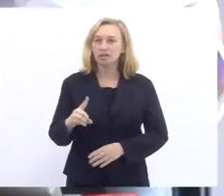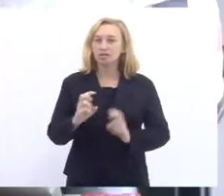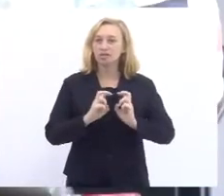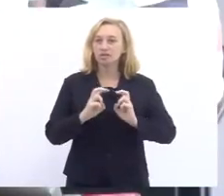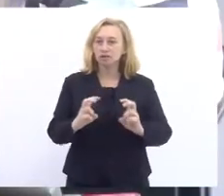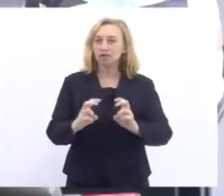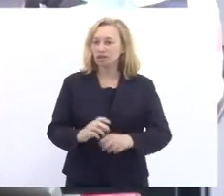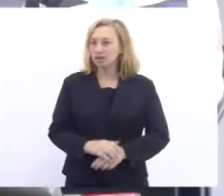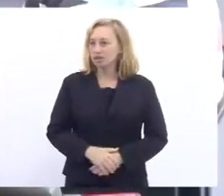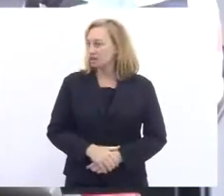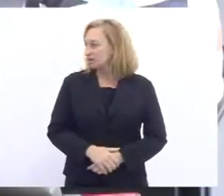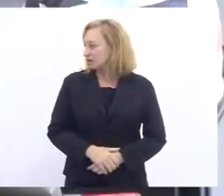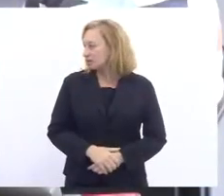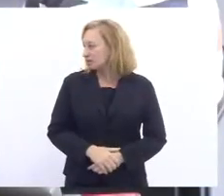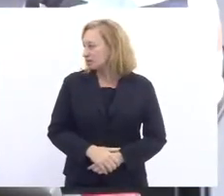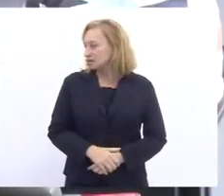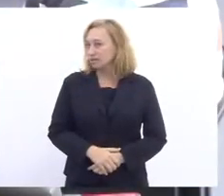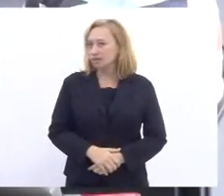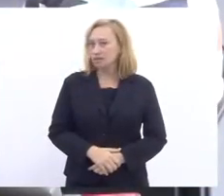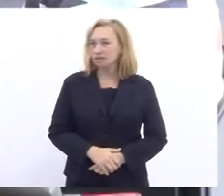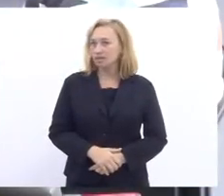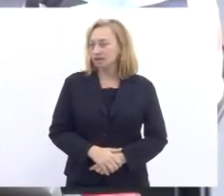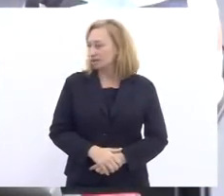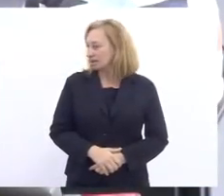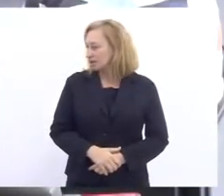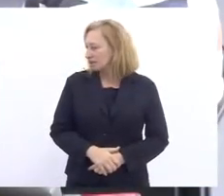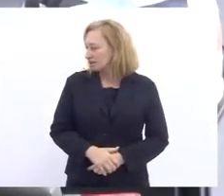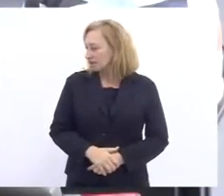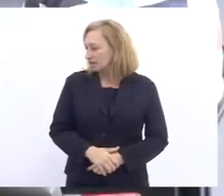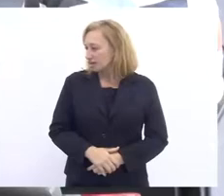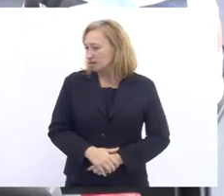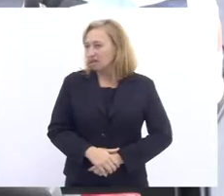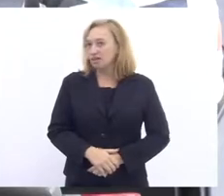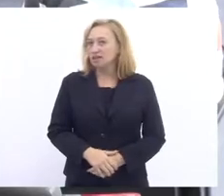trens E aí